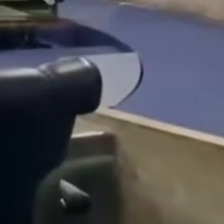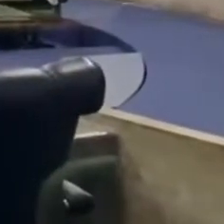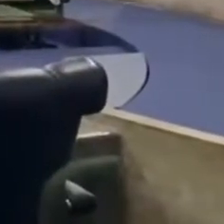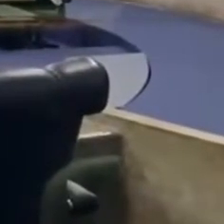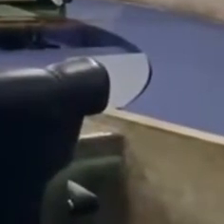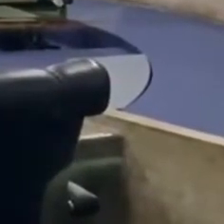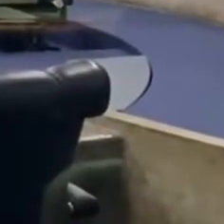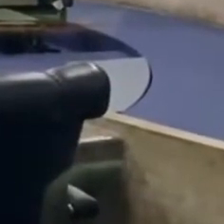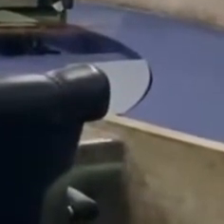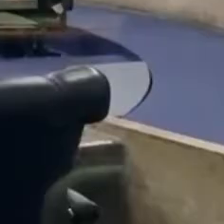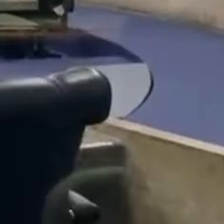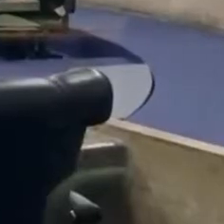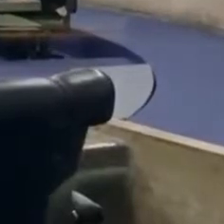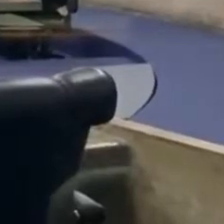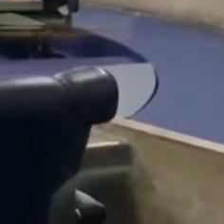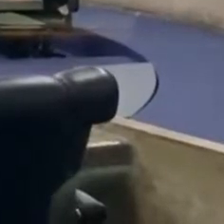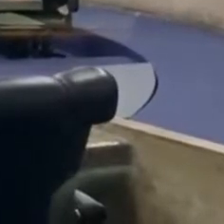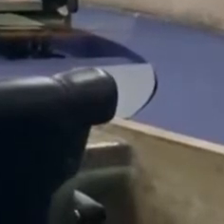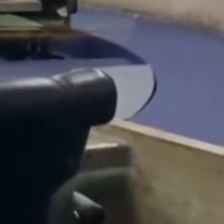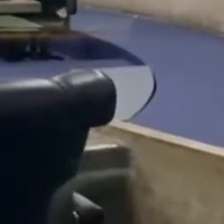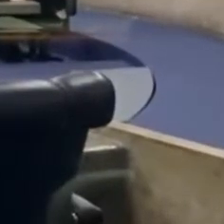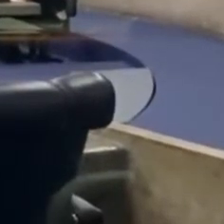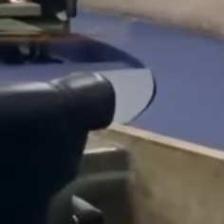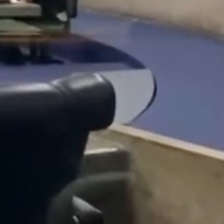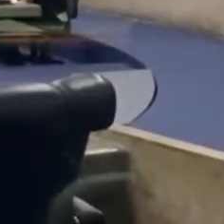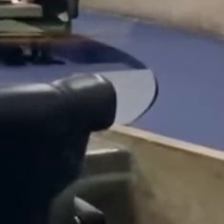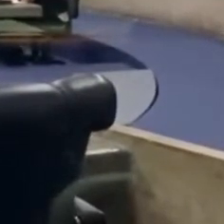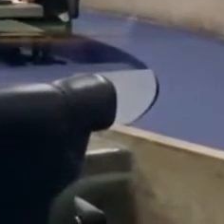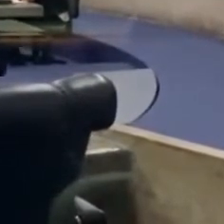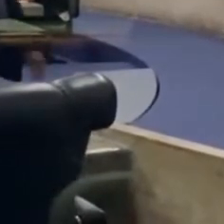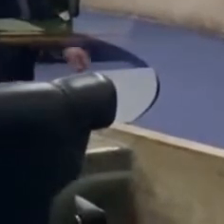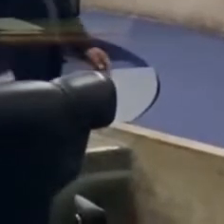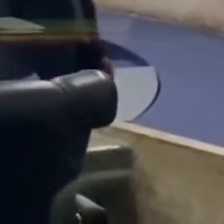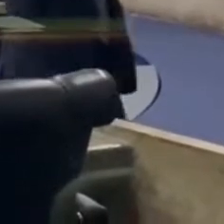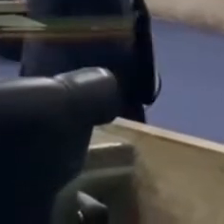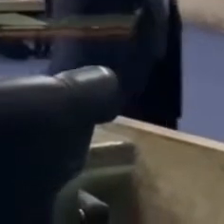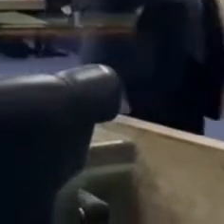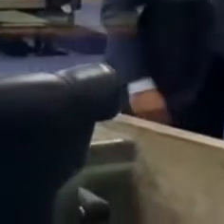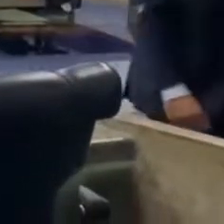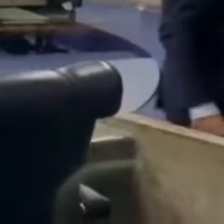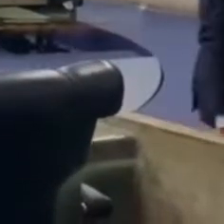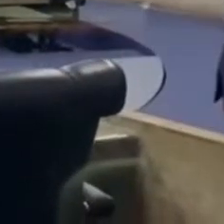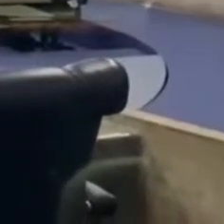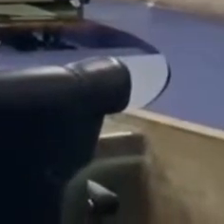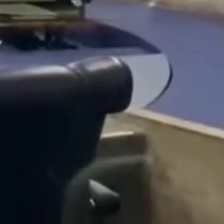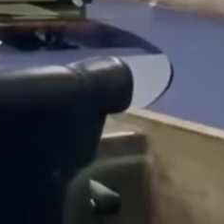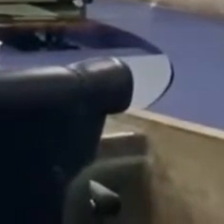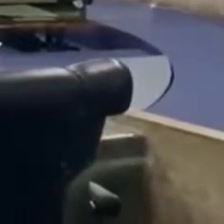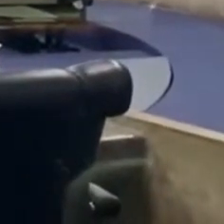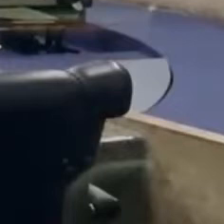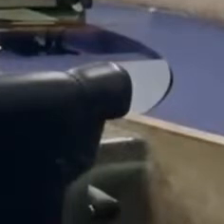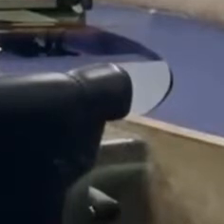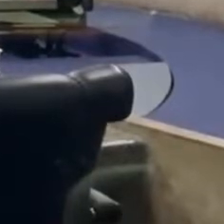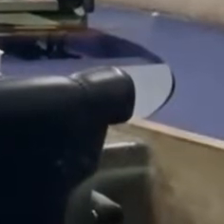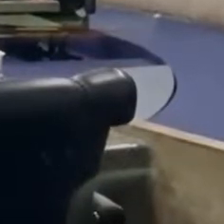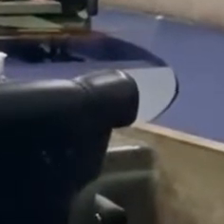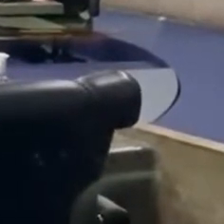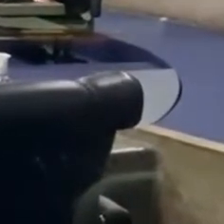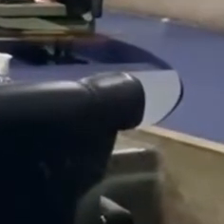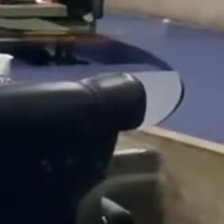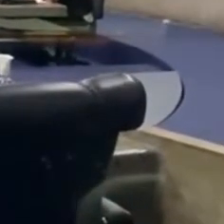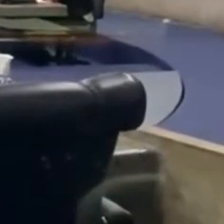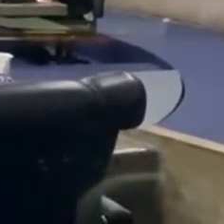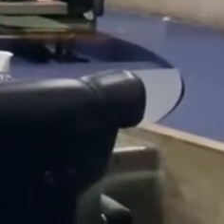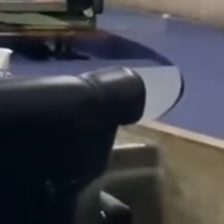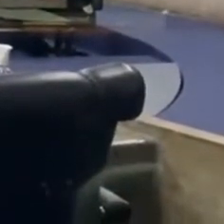boca, que o tempo é meu. Eu não respeito quem não estuda e quer ganhar no grito. Cale a boca,